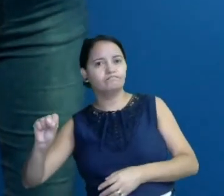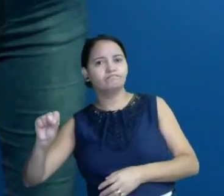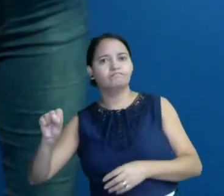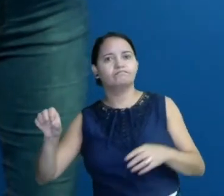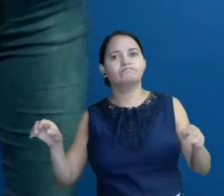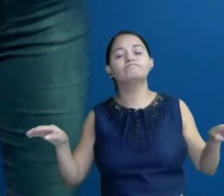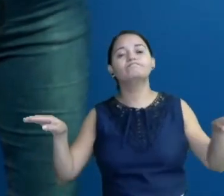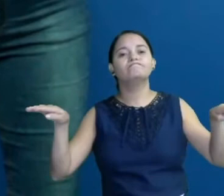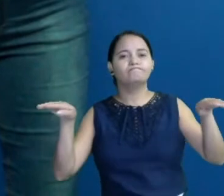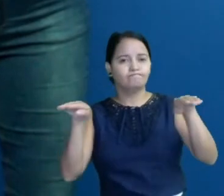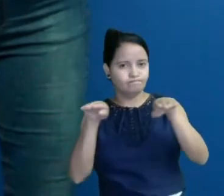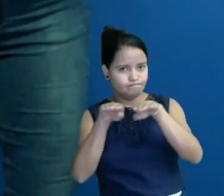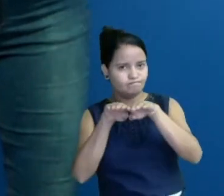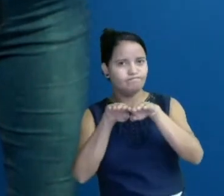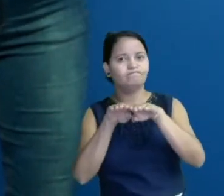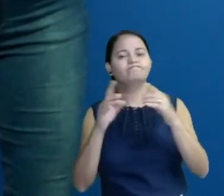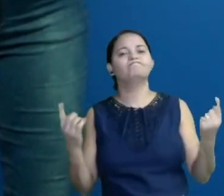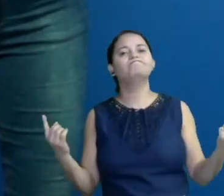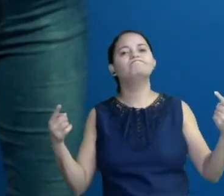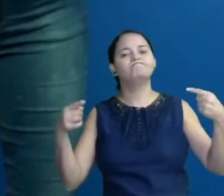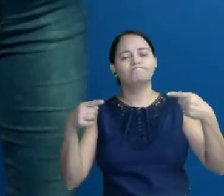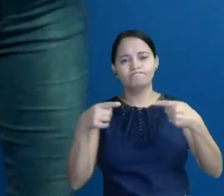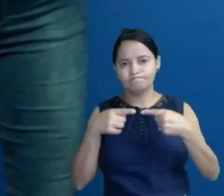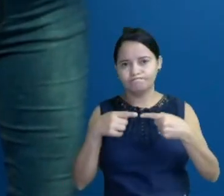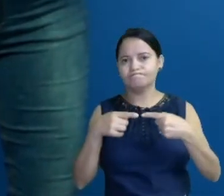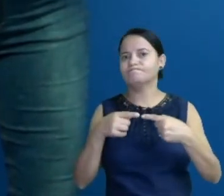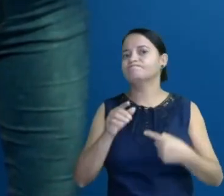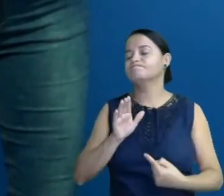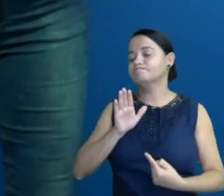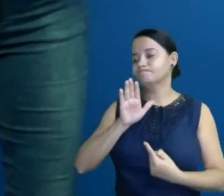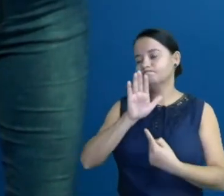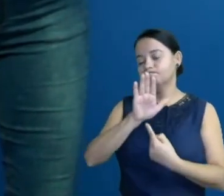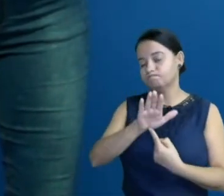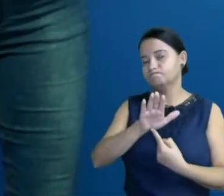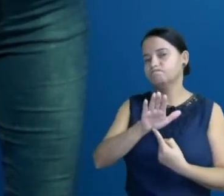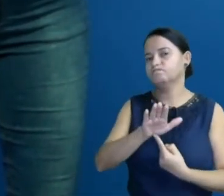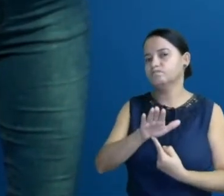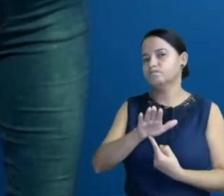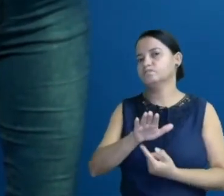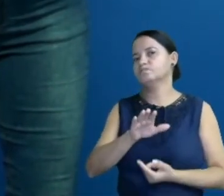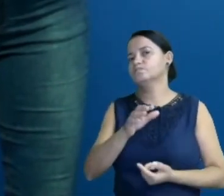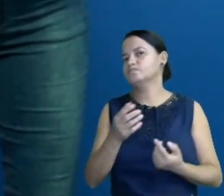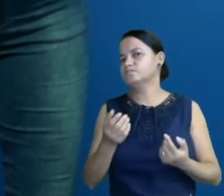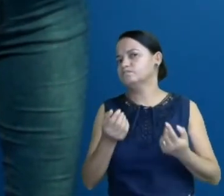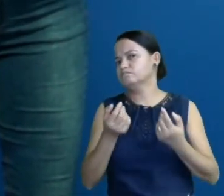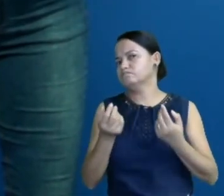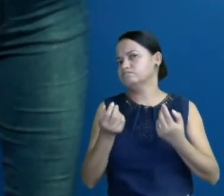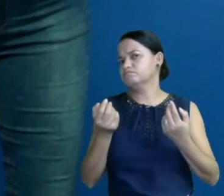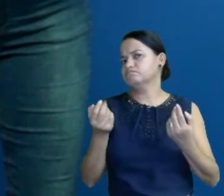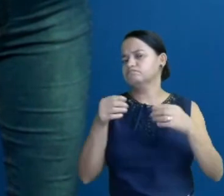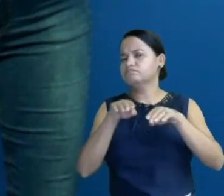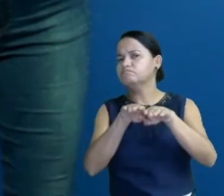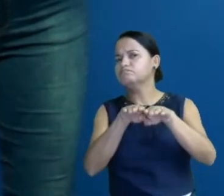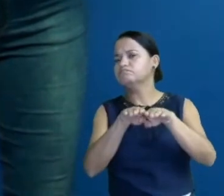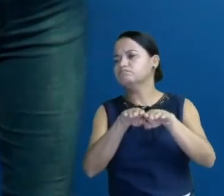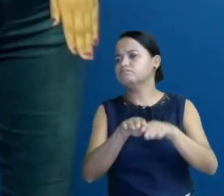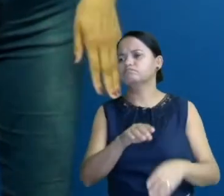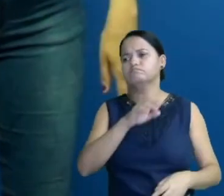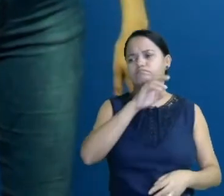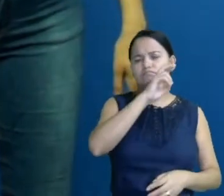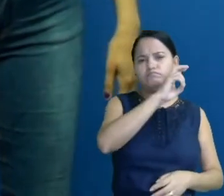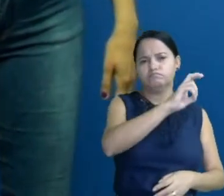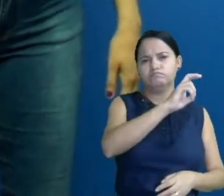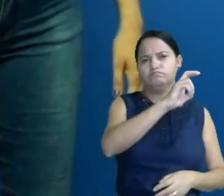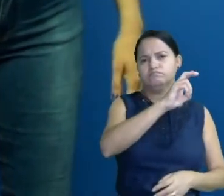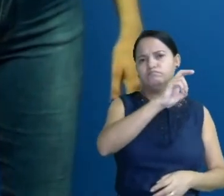ideia de que o que eles estejam na representados como iguais 58 igual a